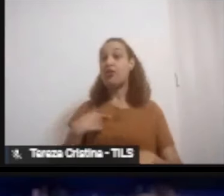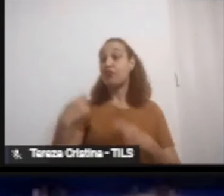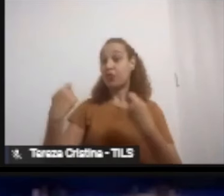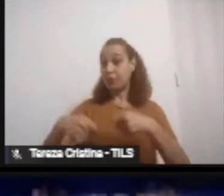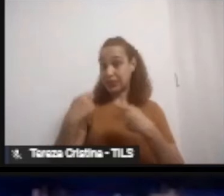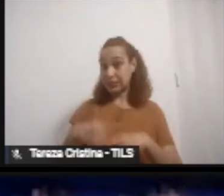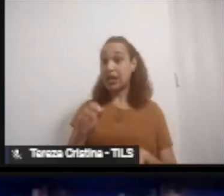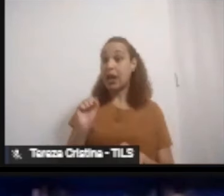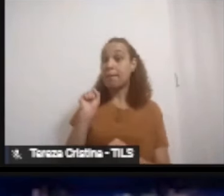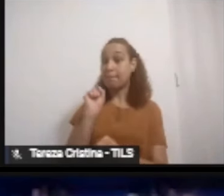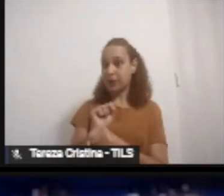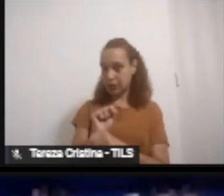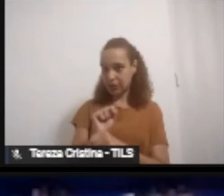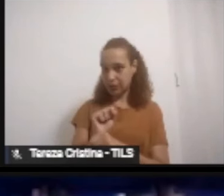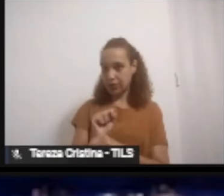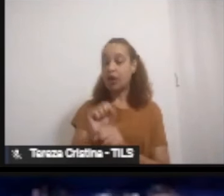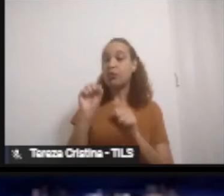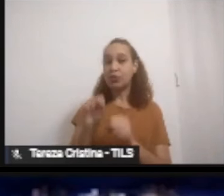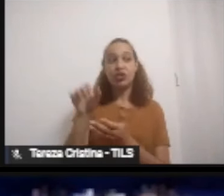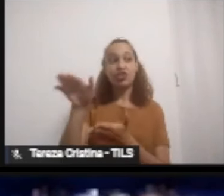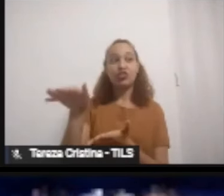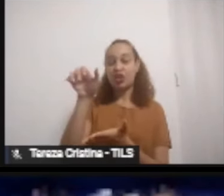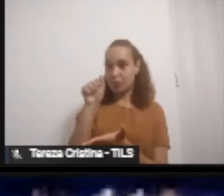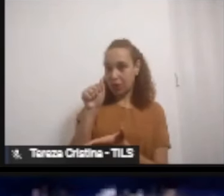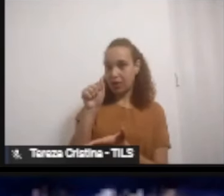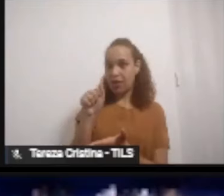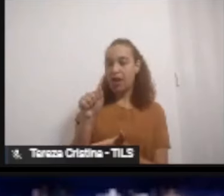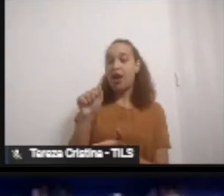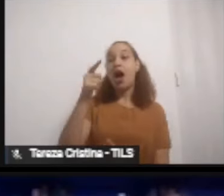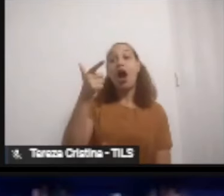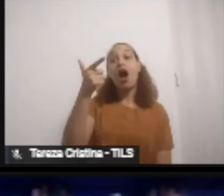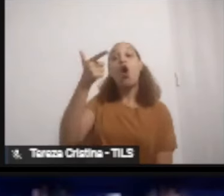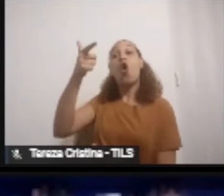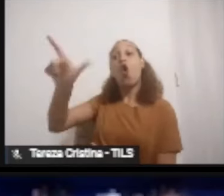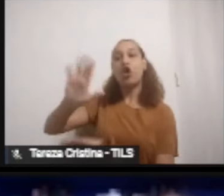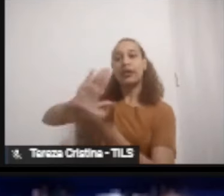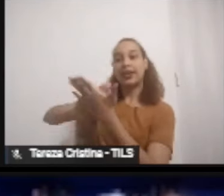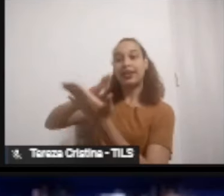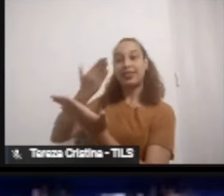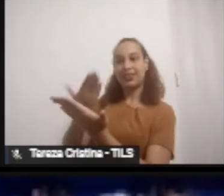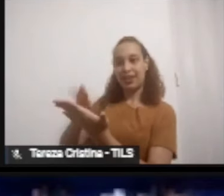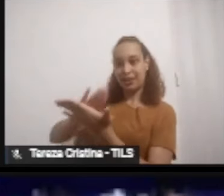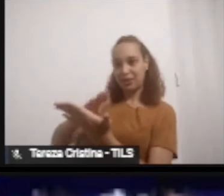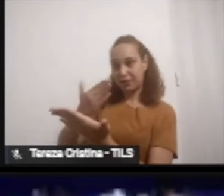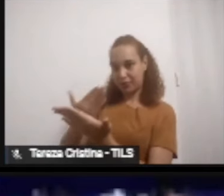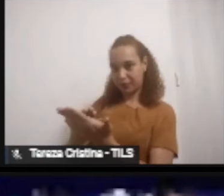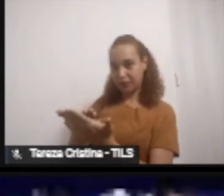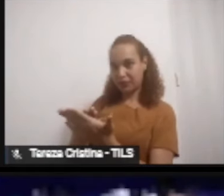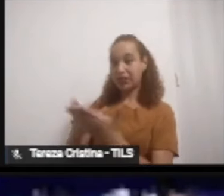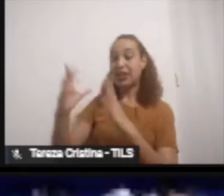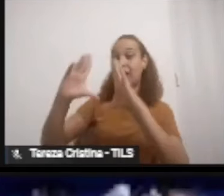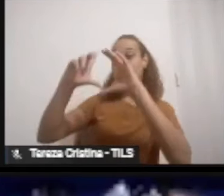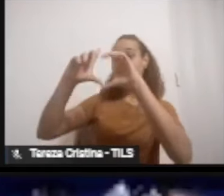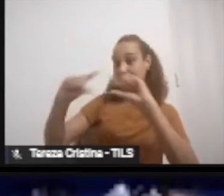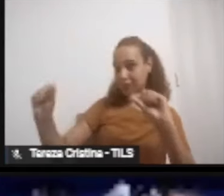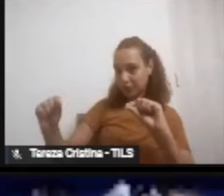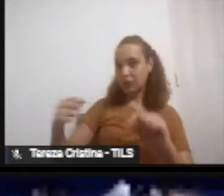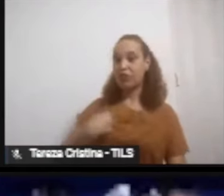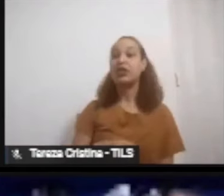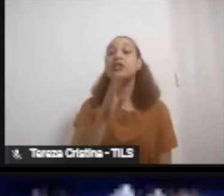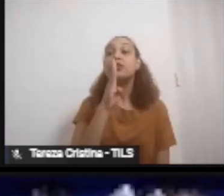para a gente conseguir chamar a outra intérprete, eu acho que é a Thaís, claro, que caiu. Tá a bem. Gente vai fazer uma pausa, eu vou ficar em silêncio, você também, já que a